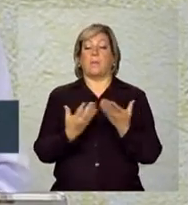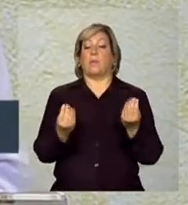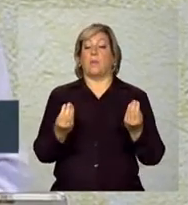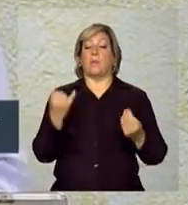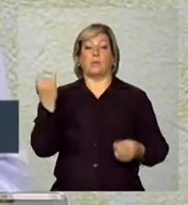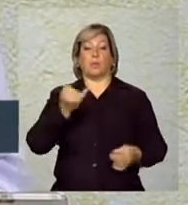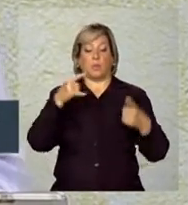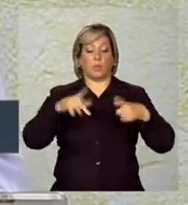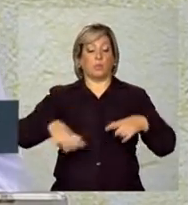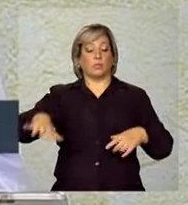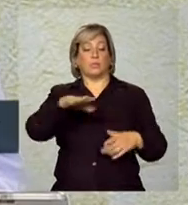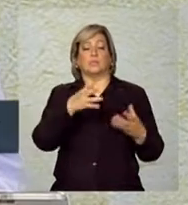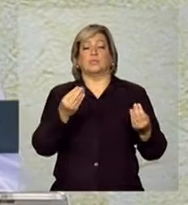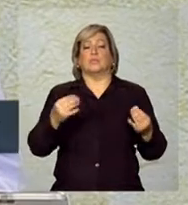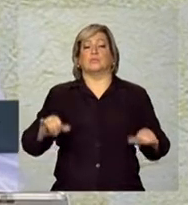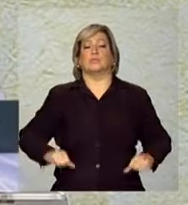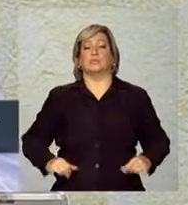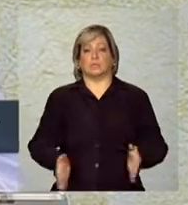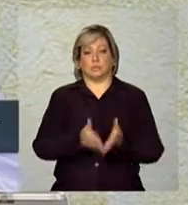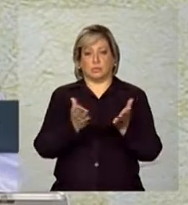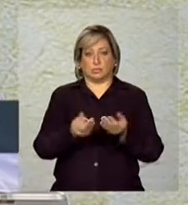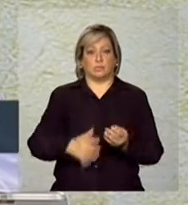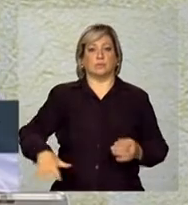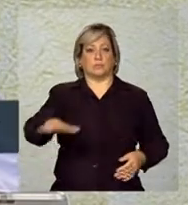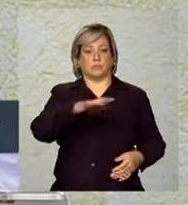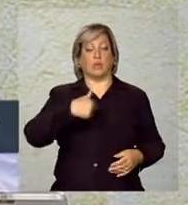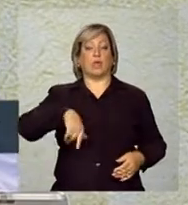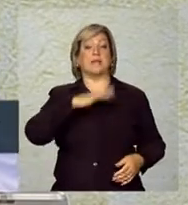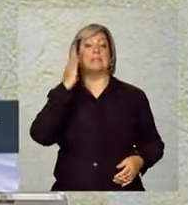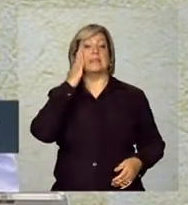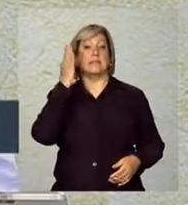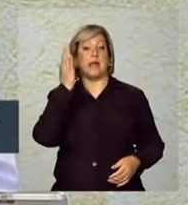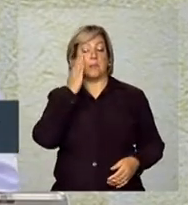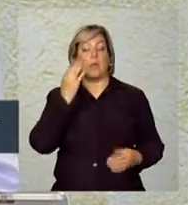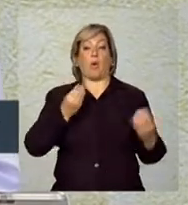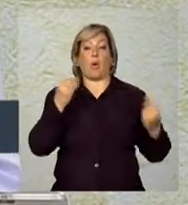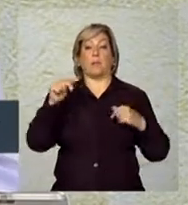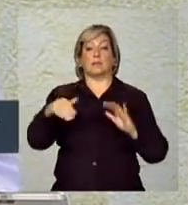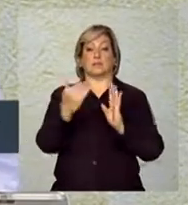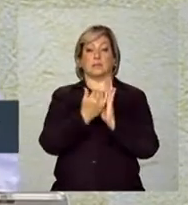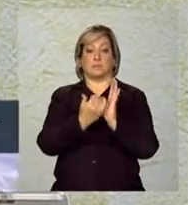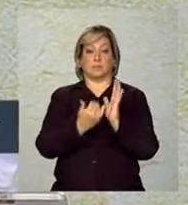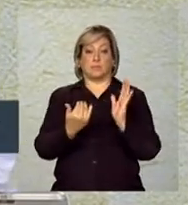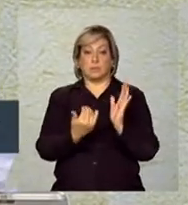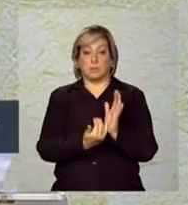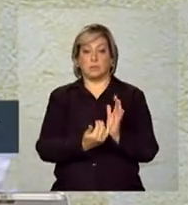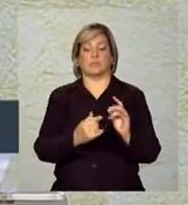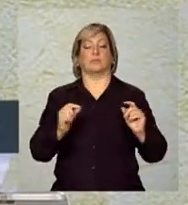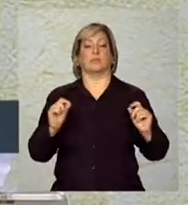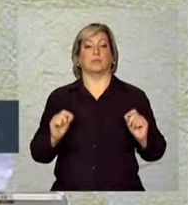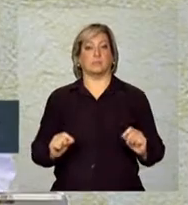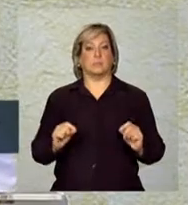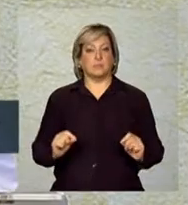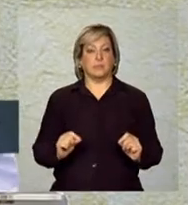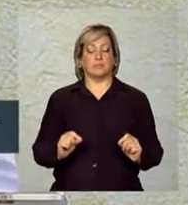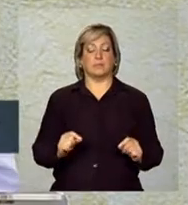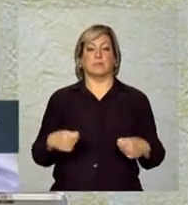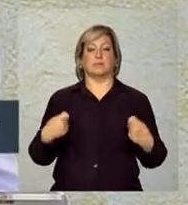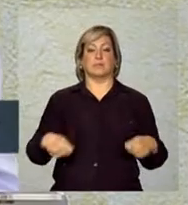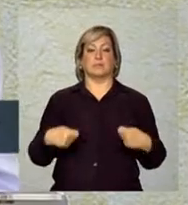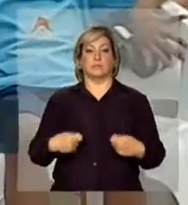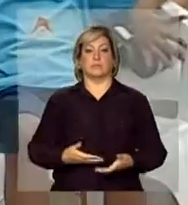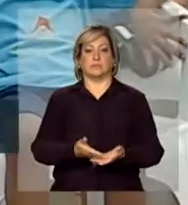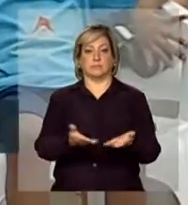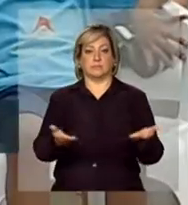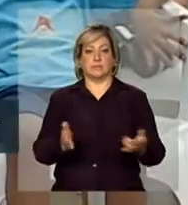importante na tô carente e a gente sabe o quanto que esse programa é importante para complementar as ações que o governo do Distrito Federal